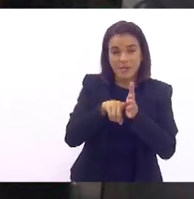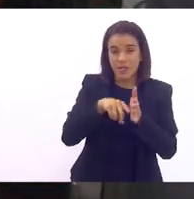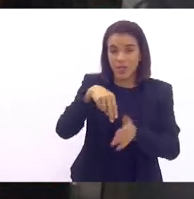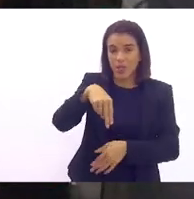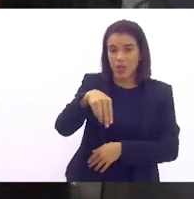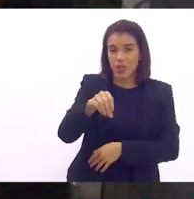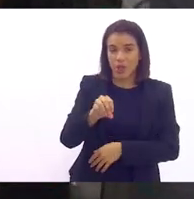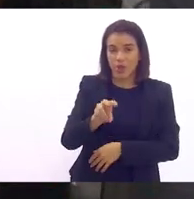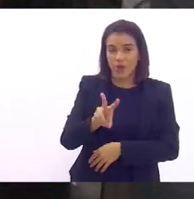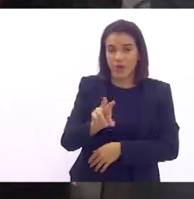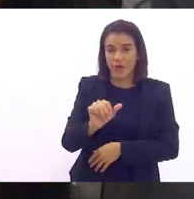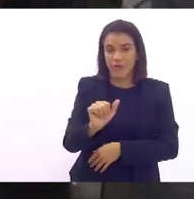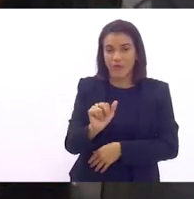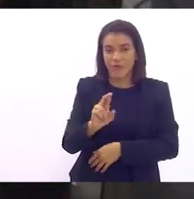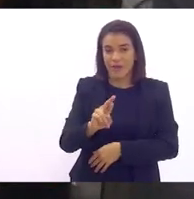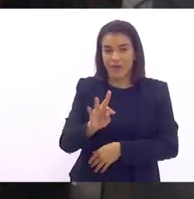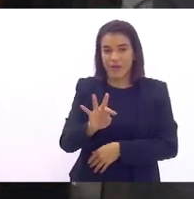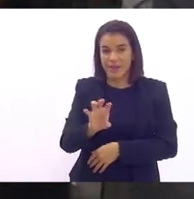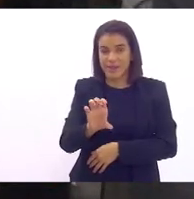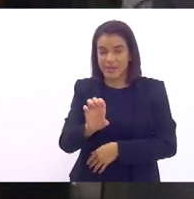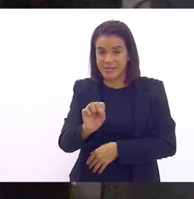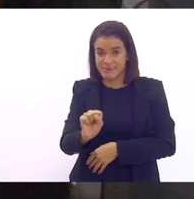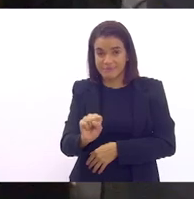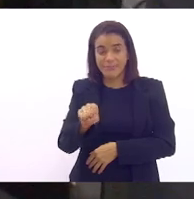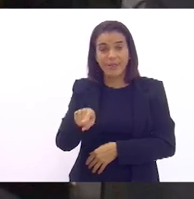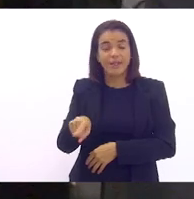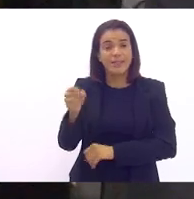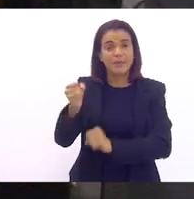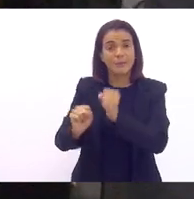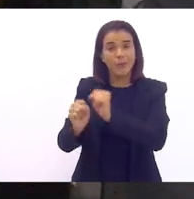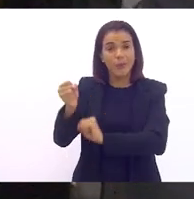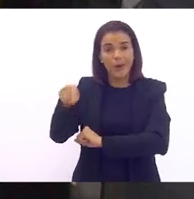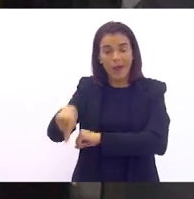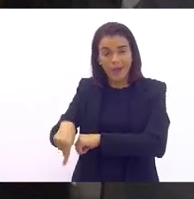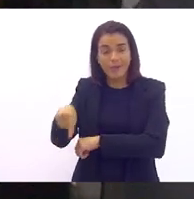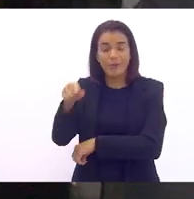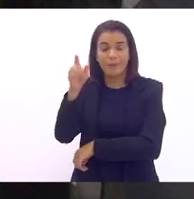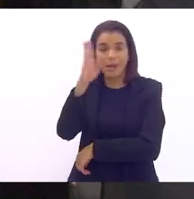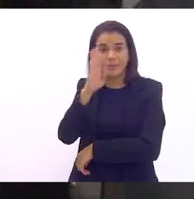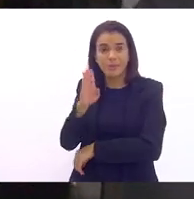ser micina Tropical que ia ser feito no Brasil acabou em Singapura